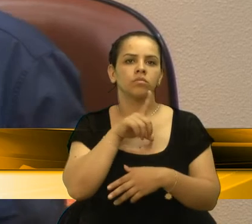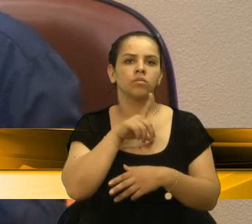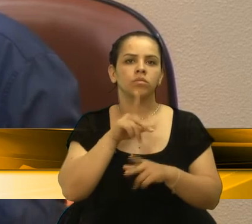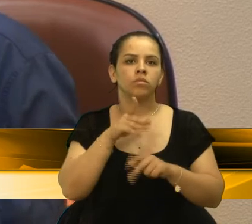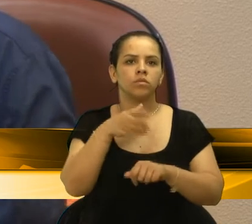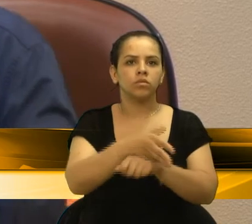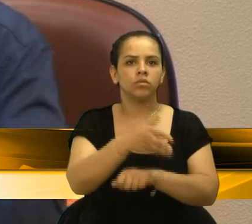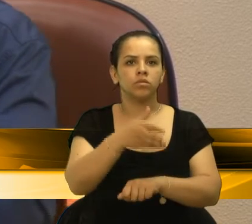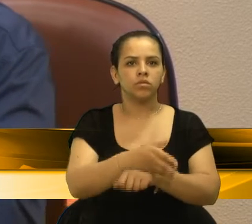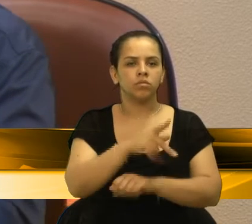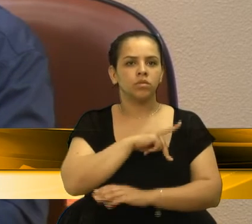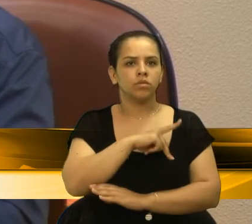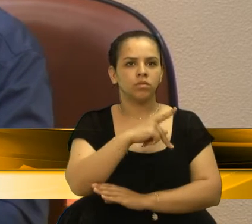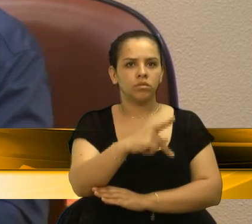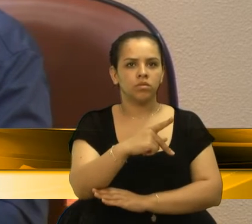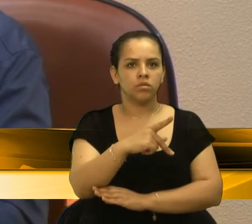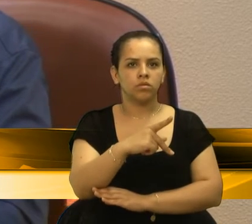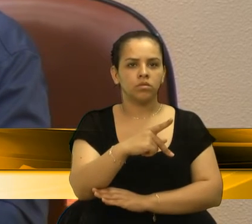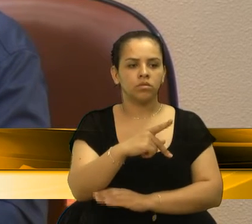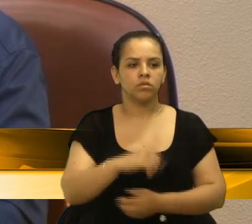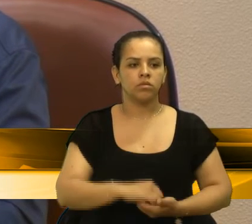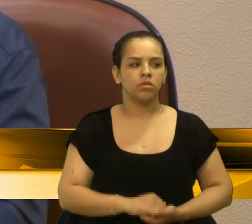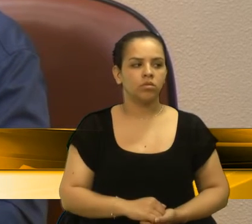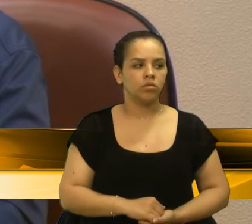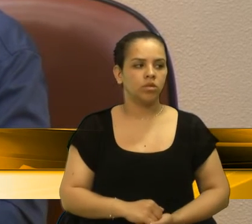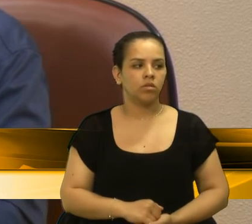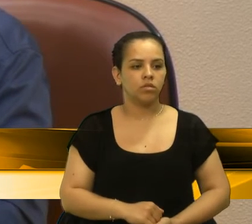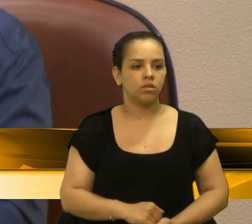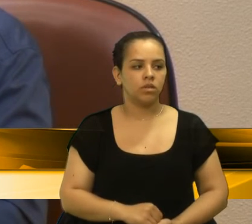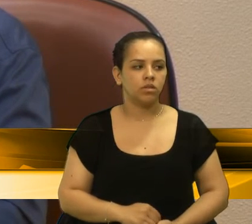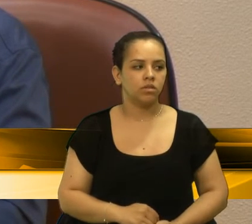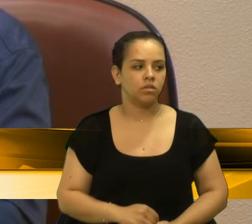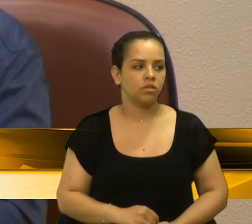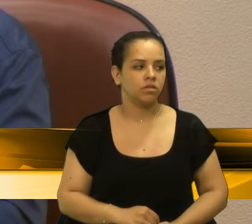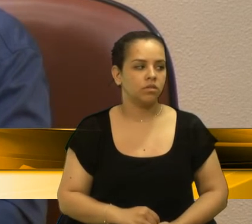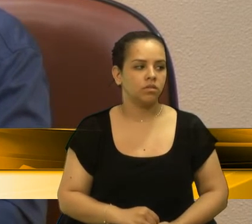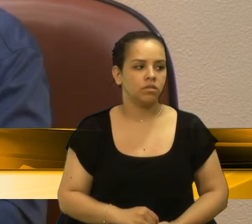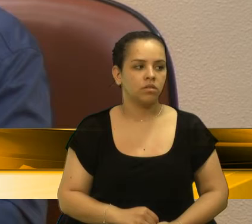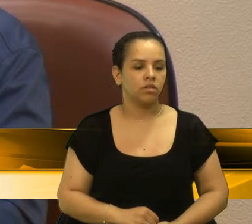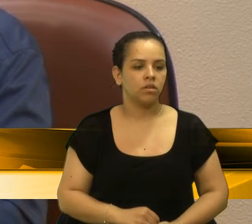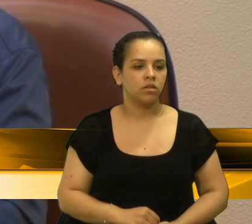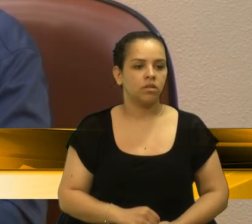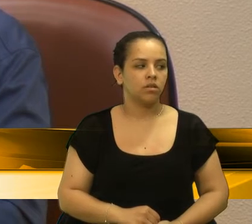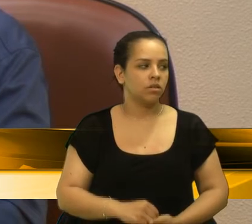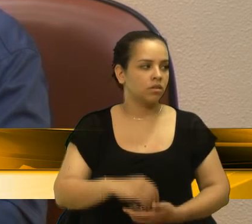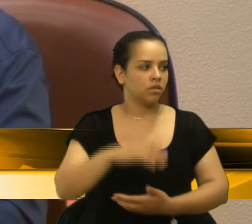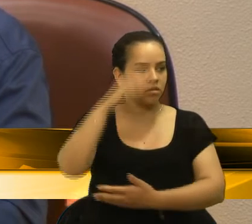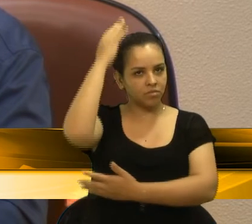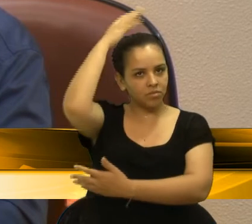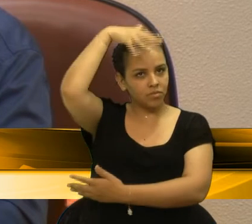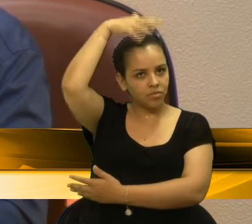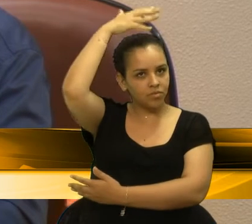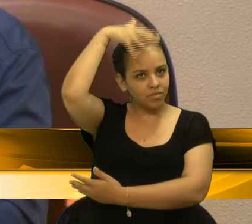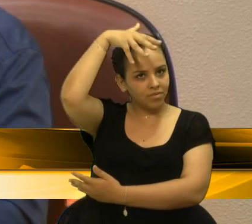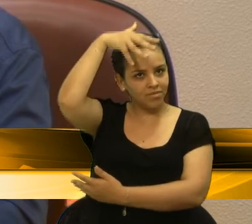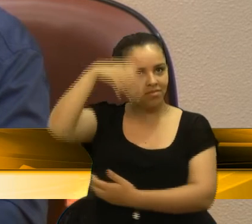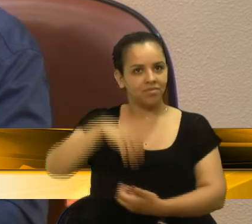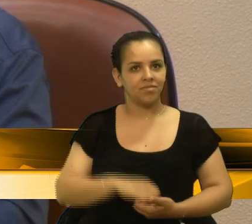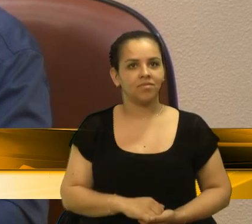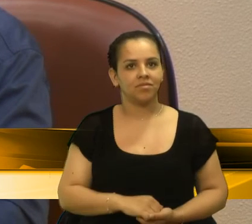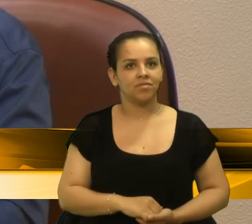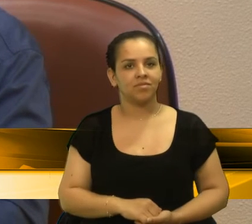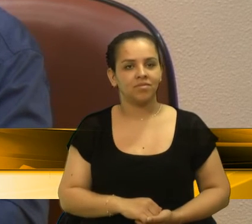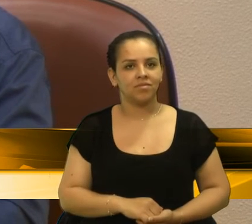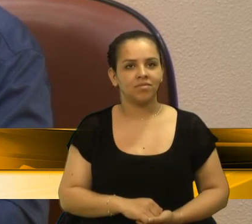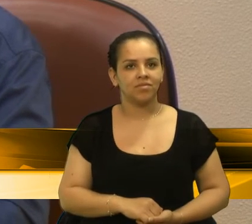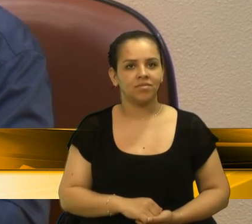integrantes. Presidente da comissão processante, vereador seu João Tomé. Relatora da comissão processante,